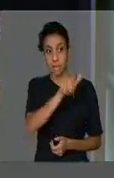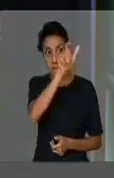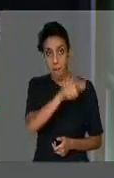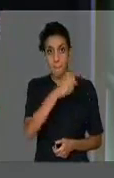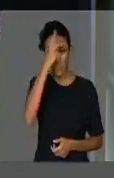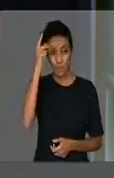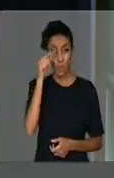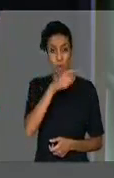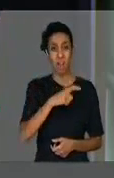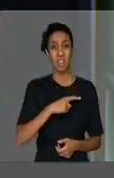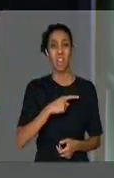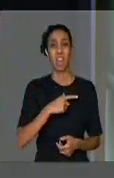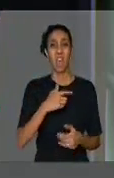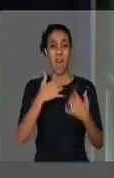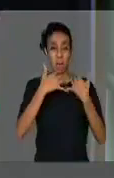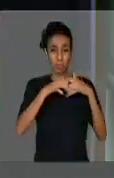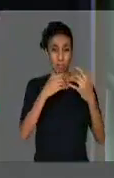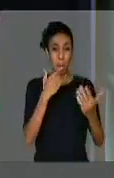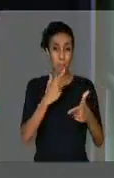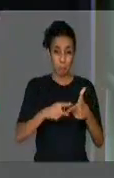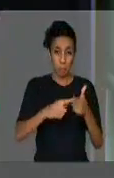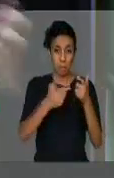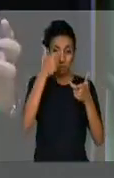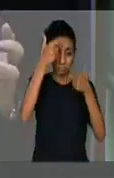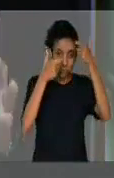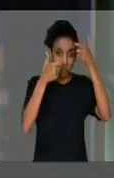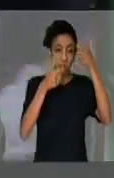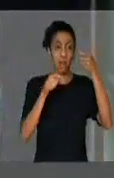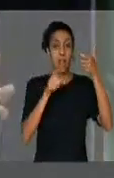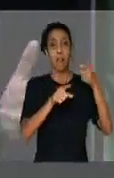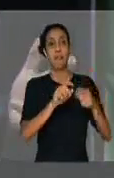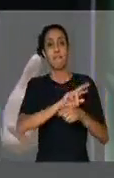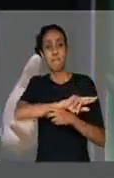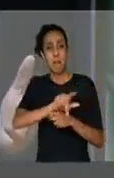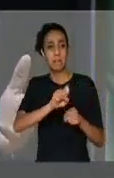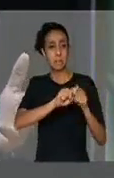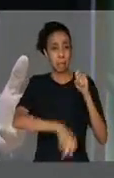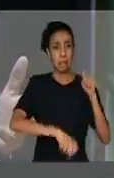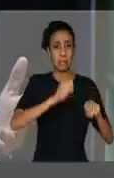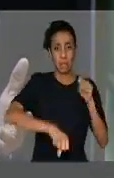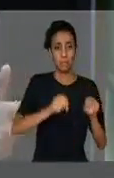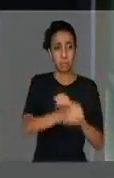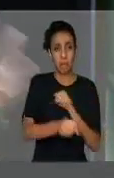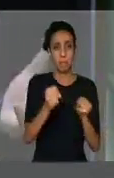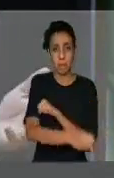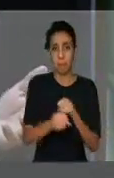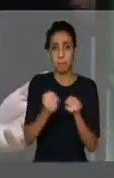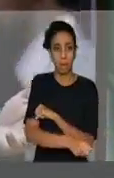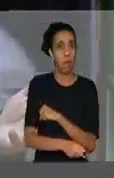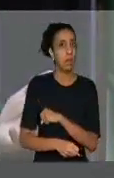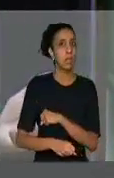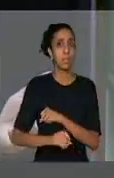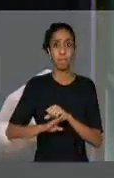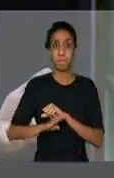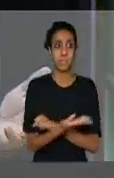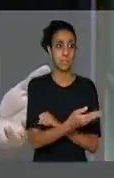transtornado mentalmente e cometeu estupros, assassinatos, por exemplo, de forma